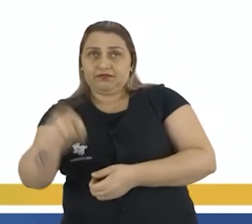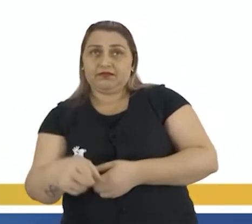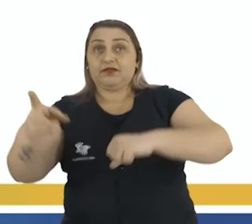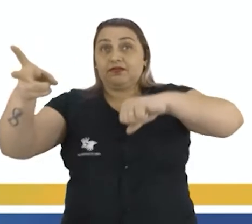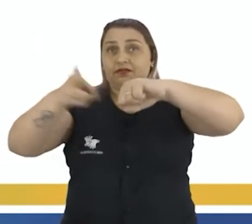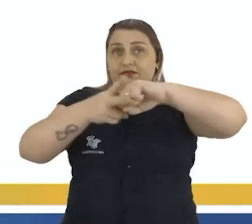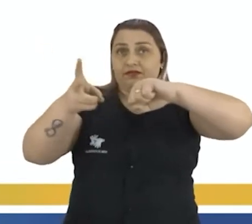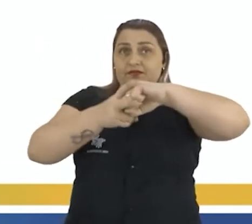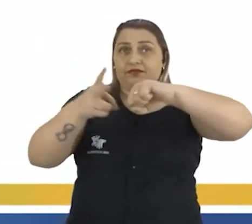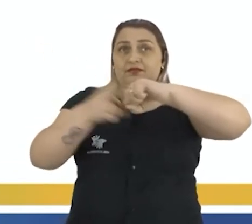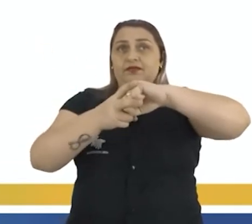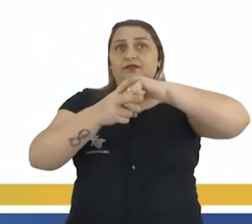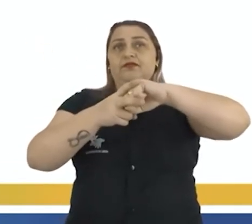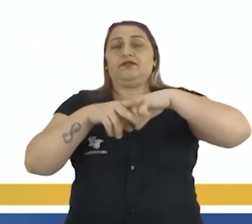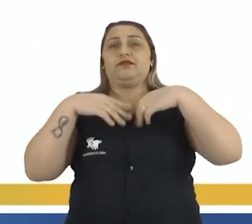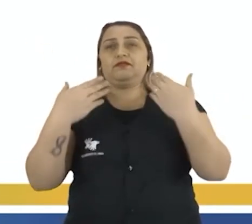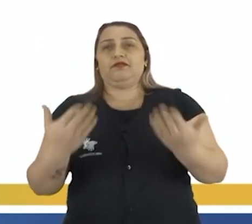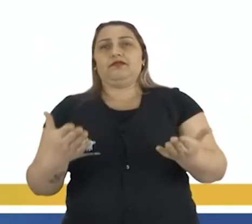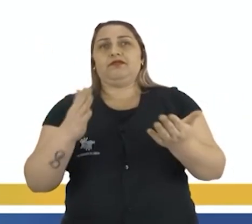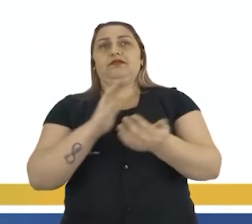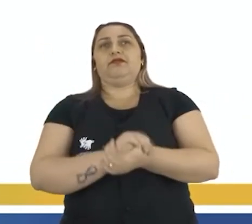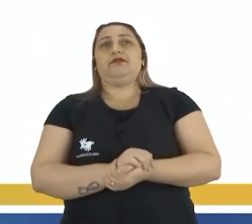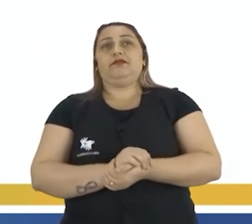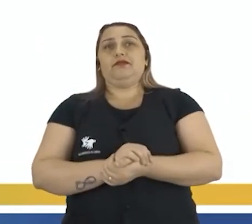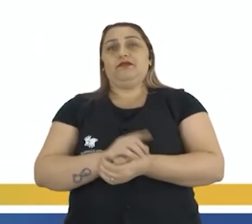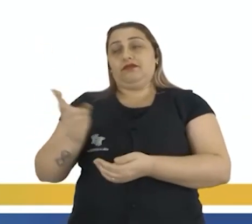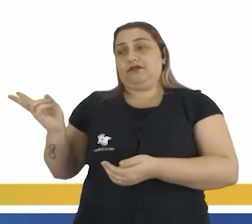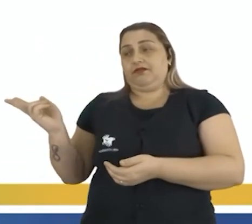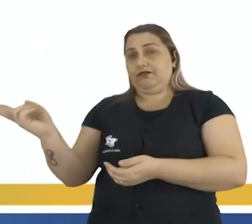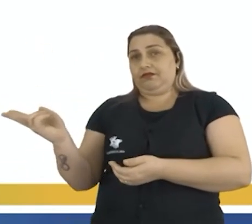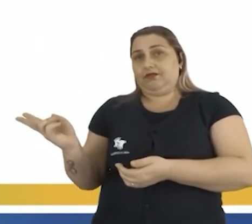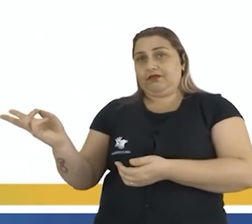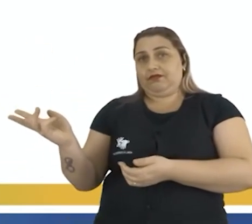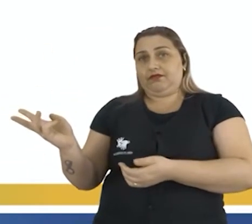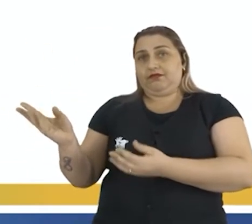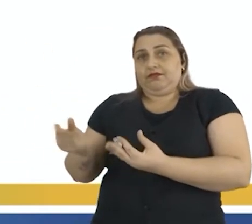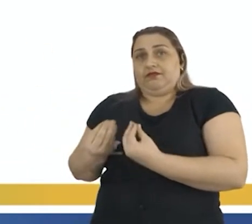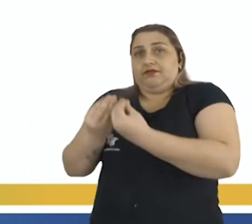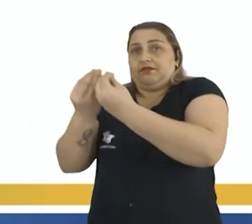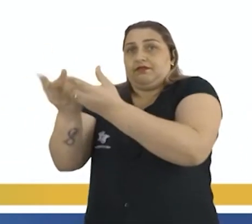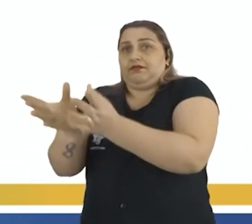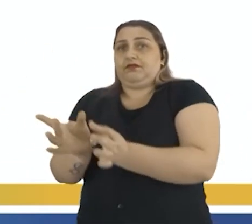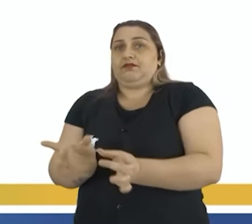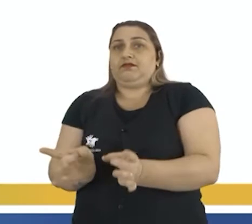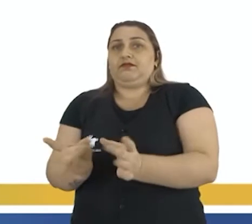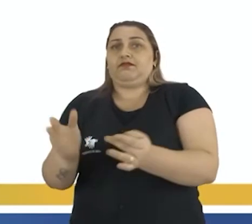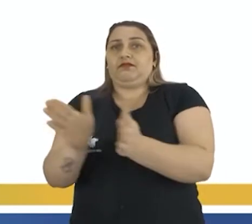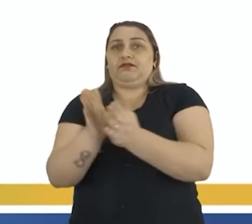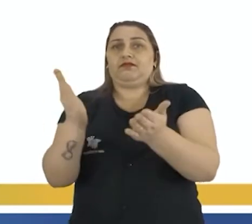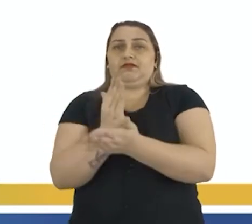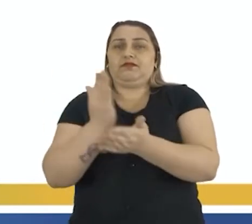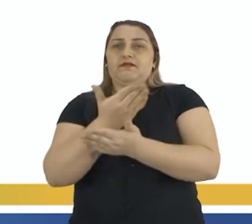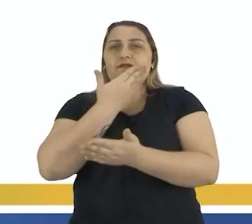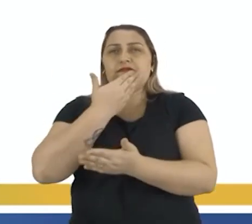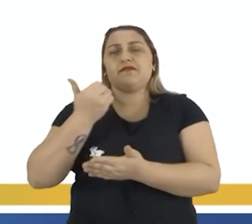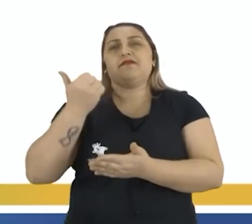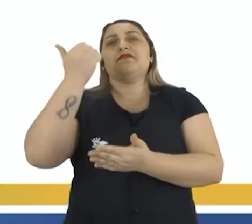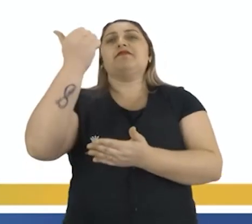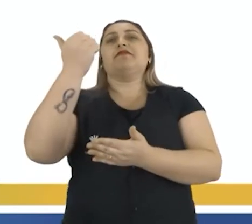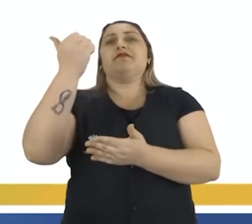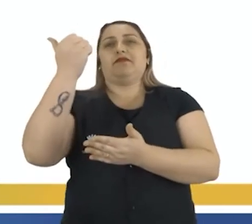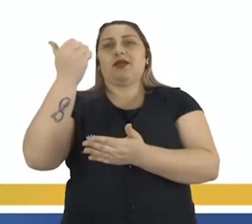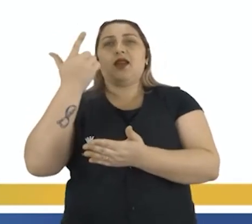um verbo. Então, olha só. Eles porem os livros à venda é a melhor solução